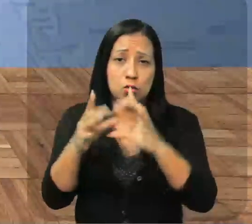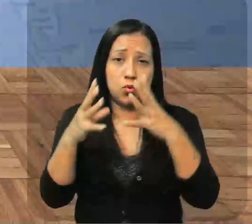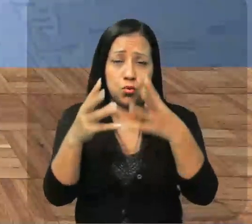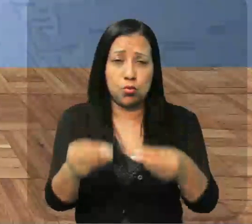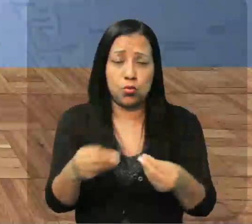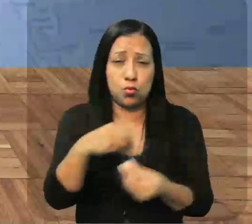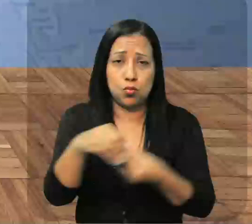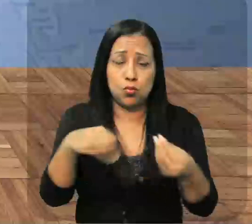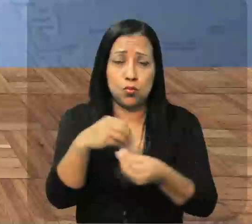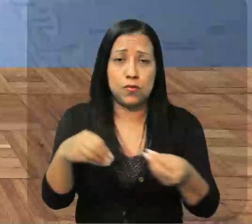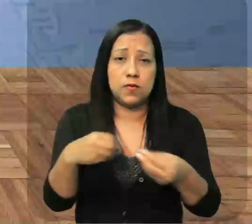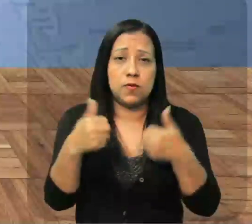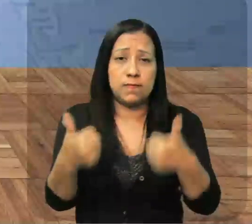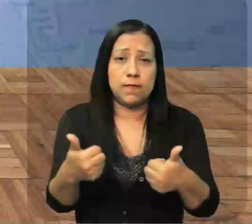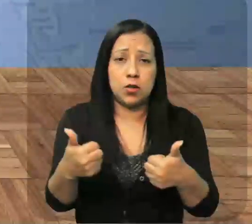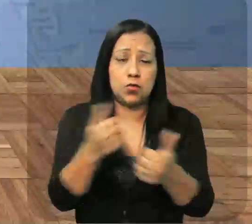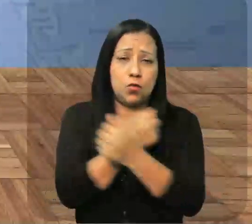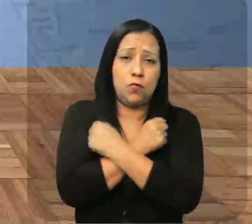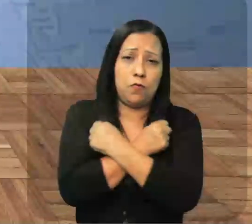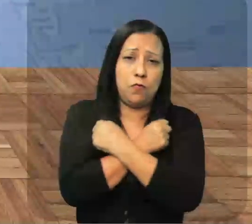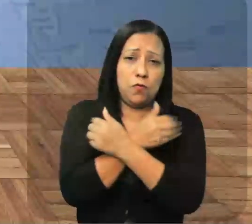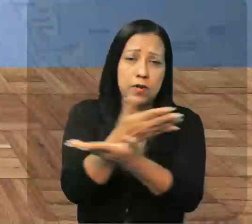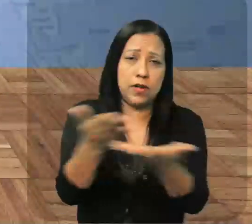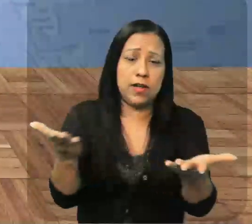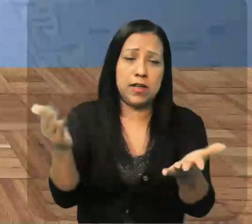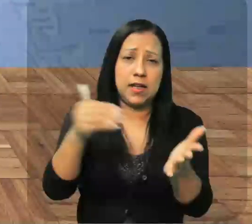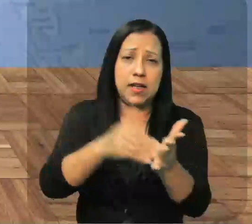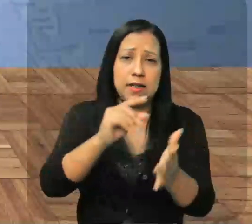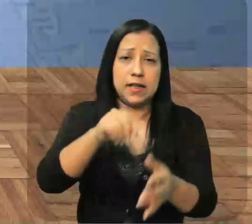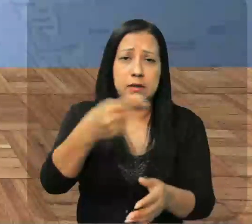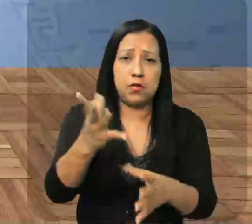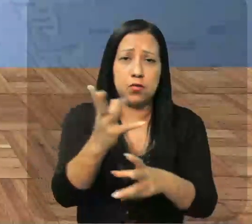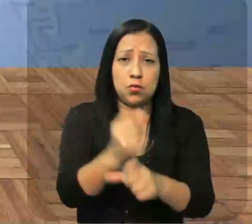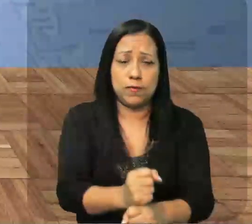aquilo que você está vendo aqui nessa teleaula e você vai relacionar